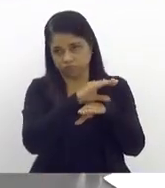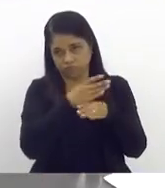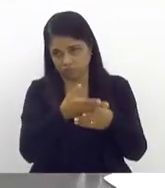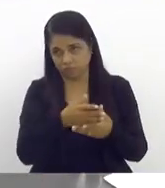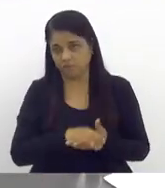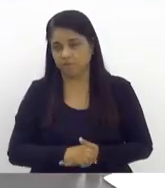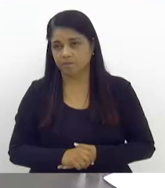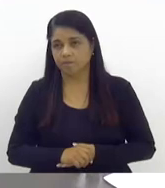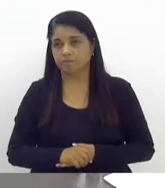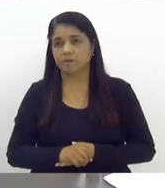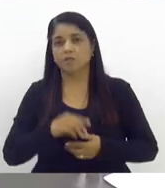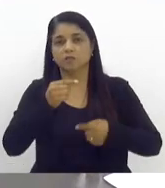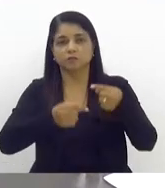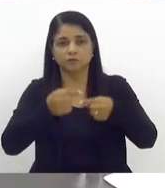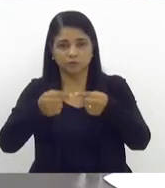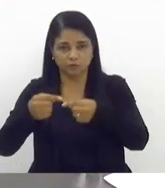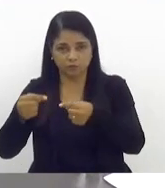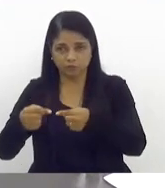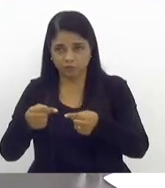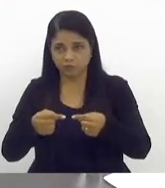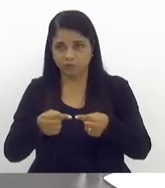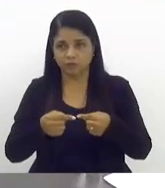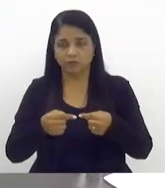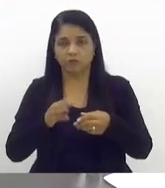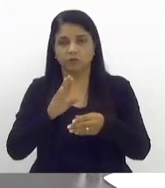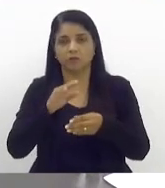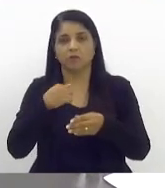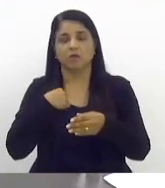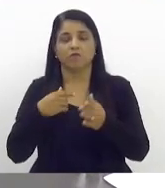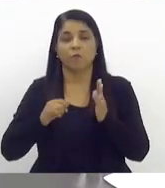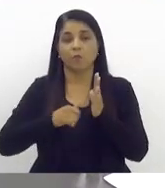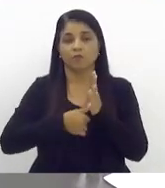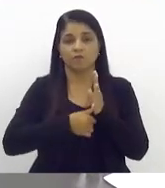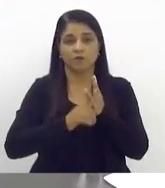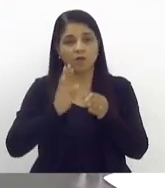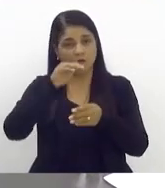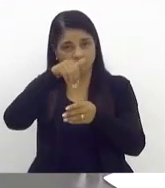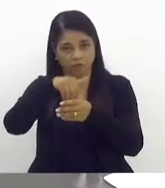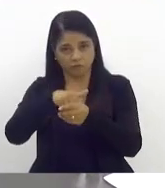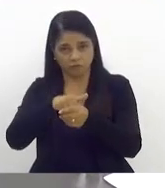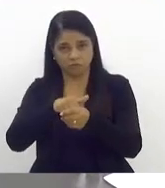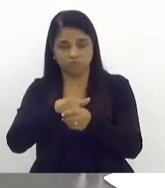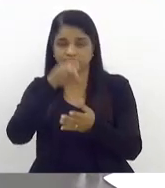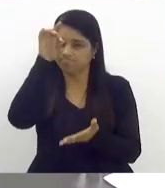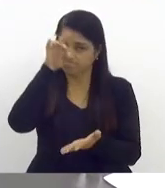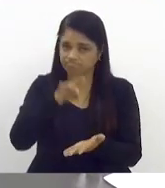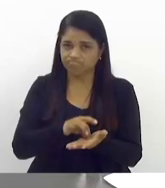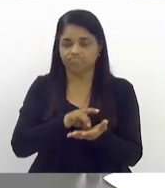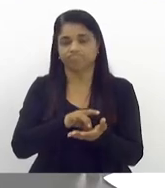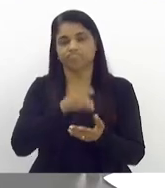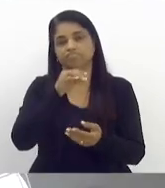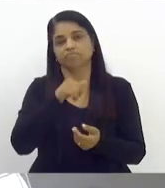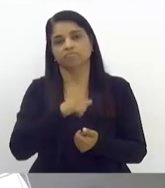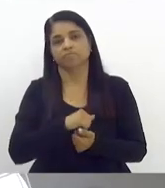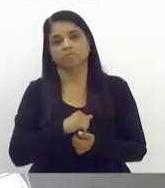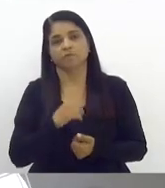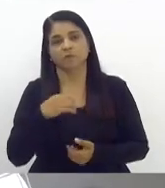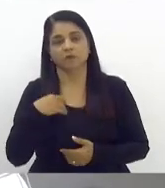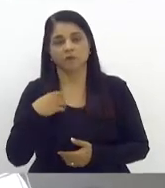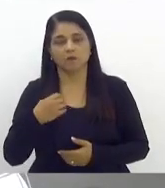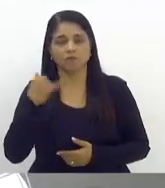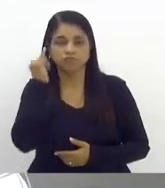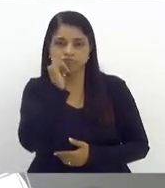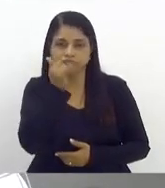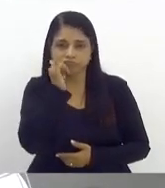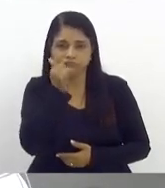Eu, para discutir a matéria antes de botar em votação, eu vou me filiar ao voto original do relator, porque tenho aqui,